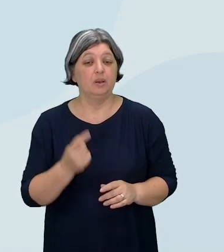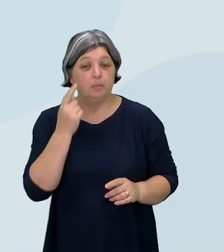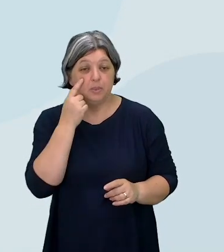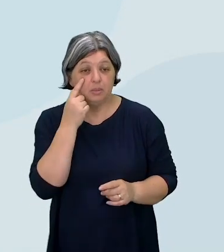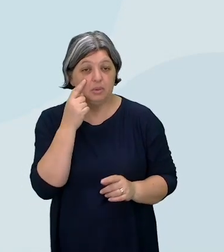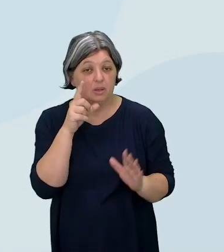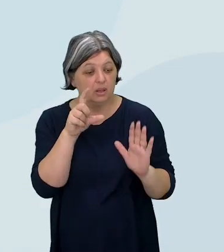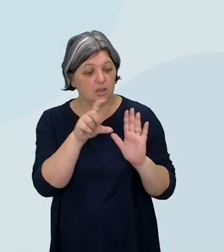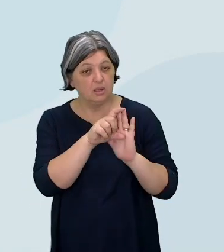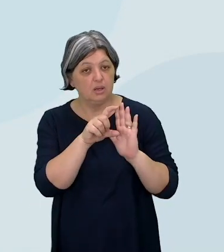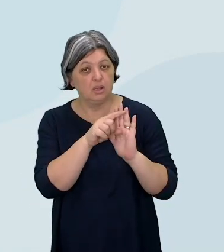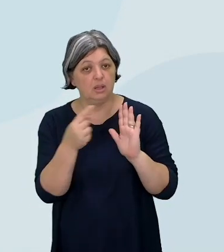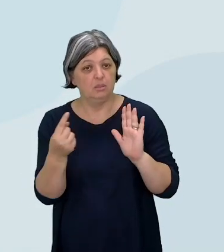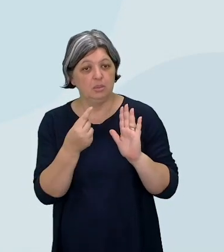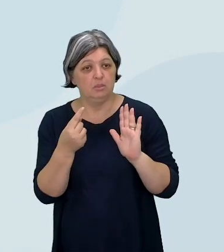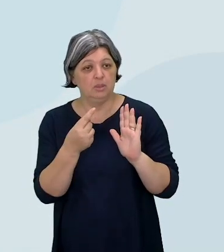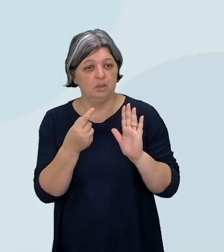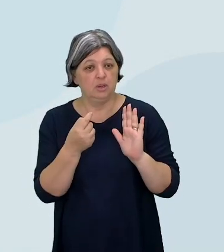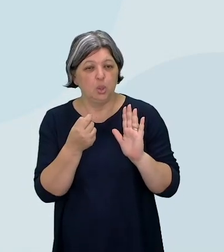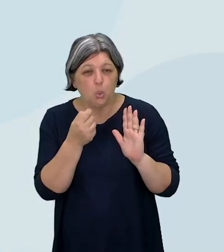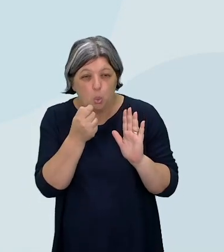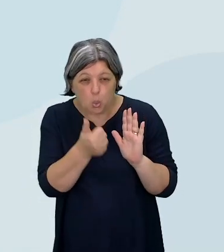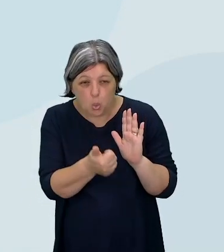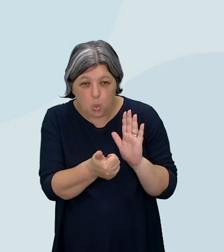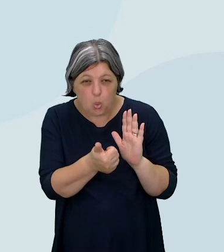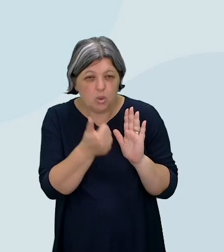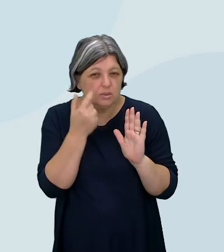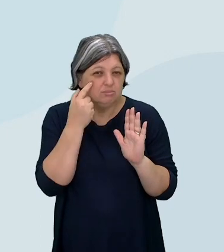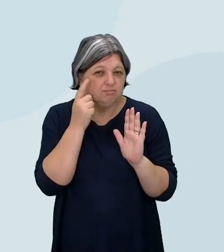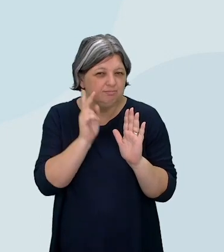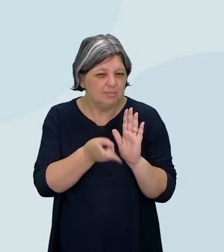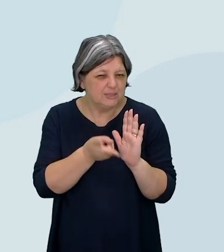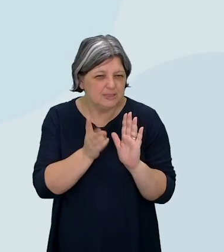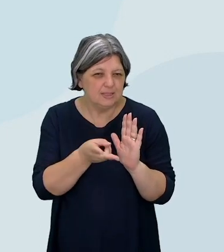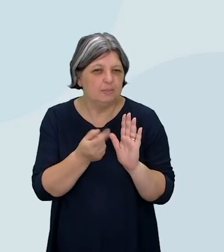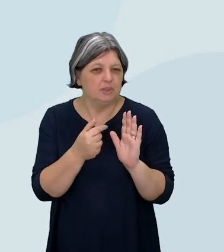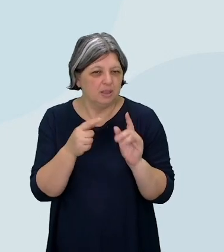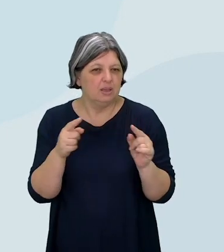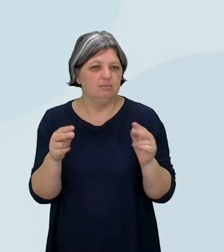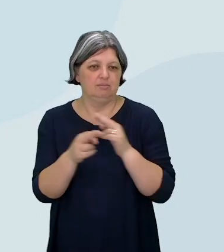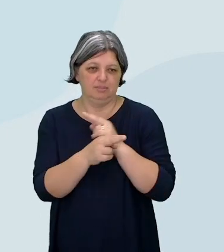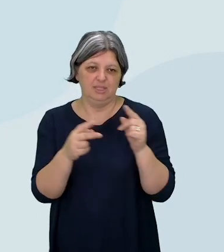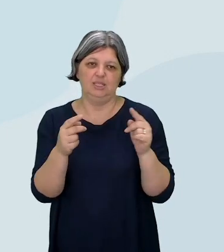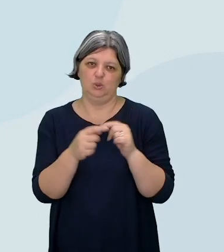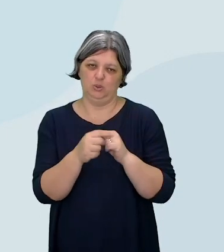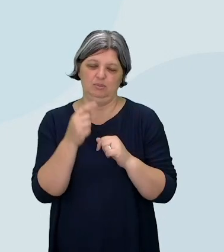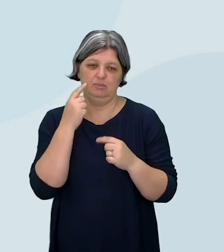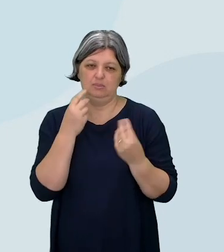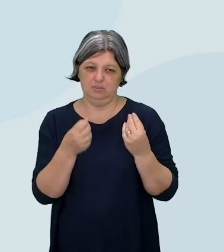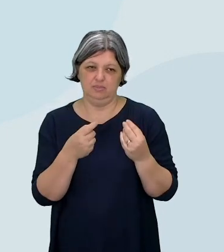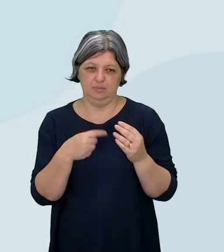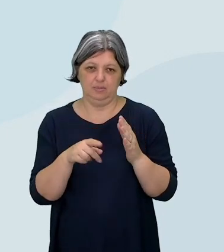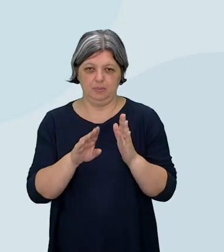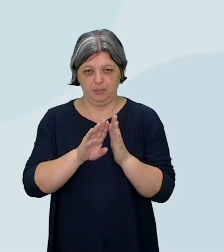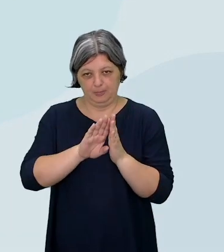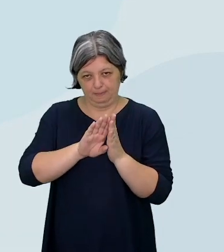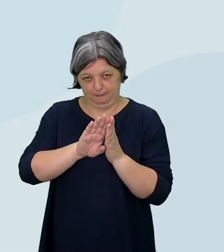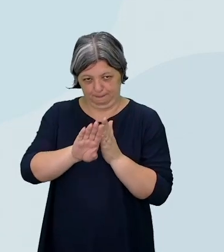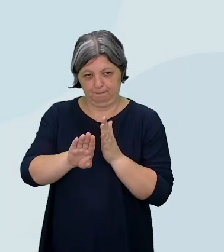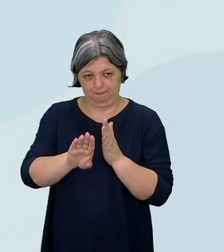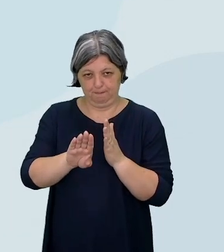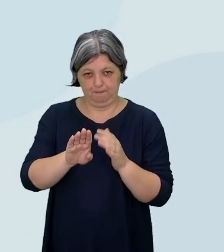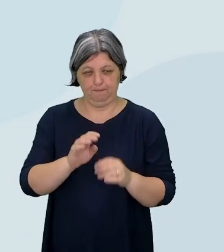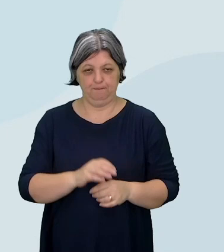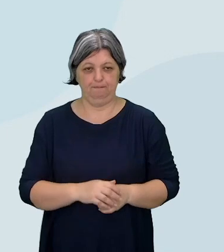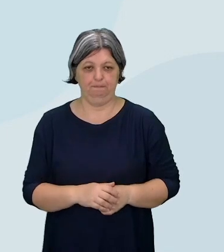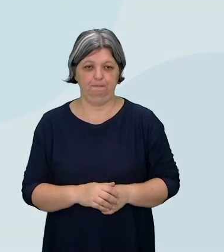aqui, tá escrito, ó, quase sempre são associados. Aí, o que eu faço? Eu pego aqui, eu vou até limpar a tinta do